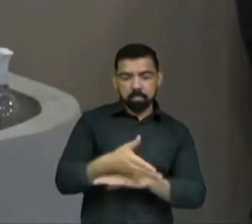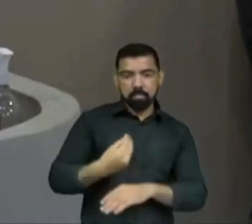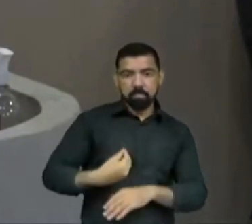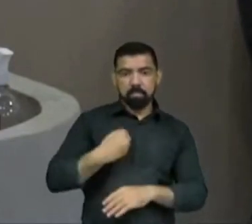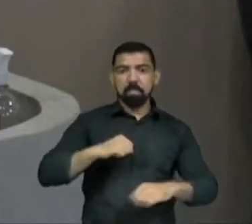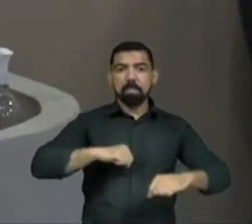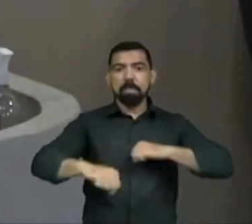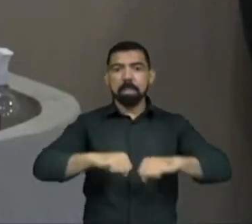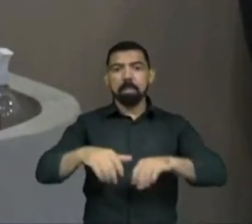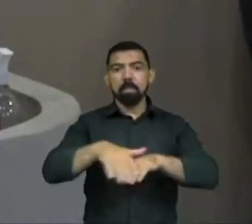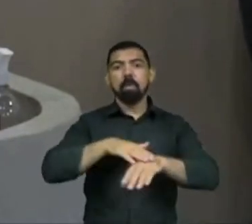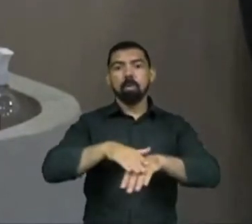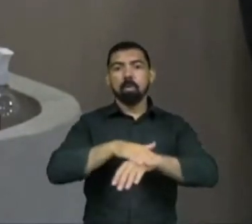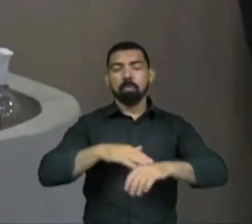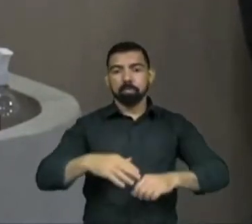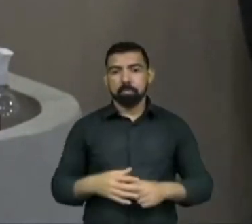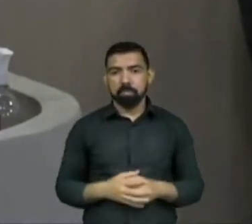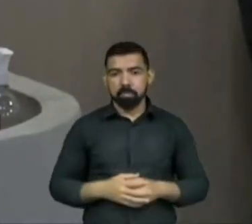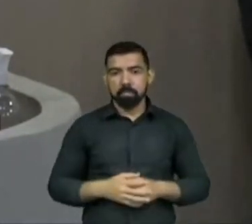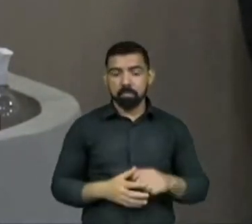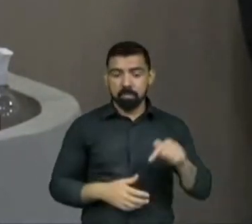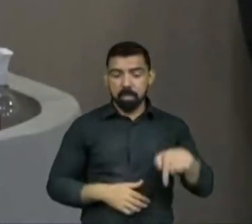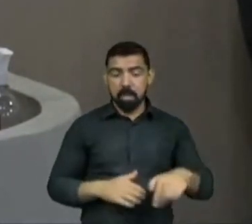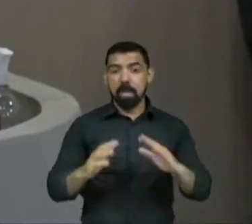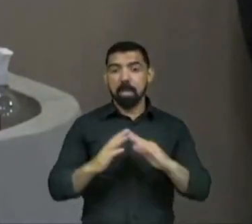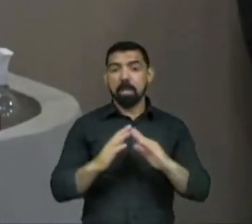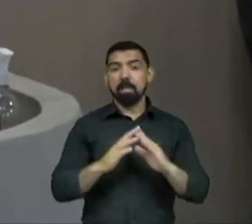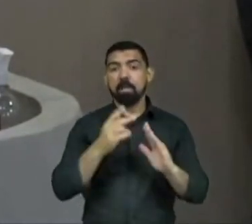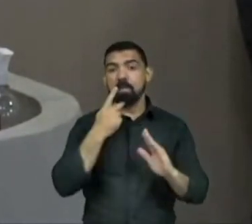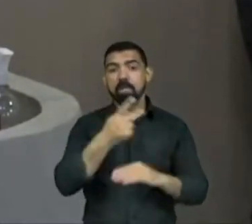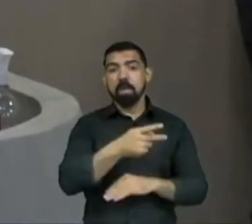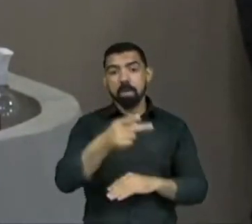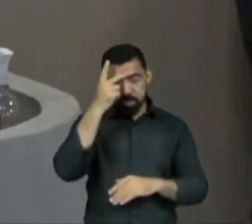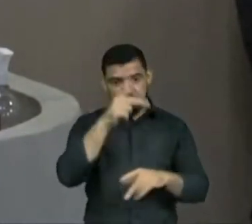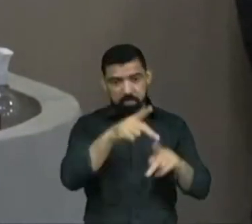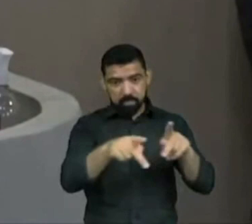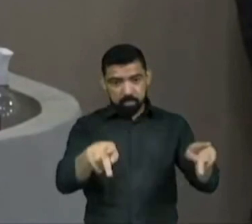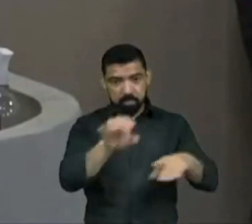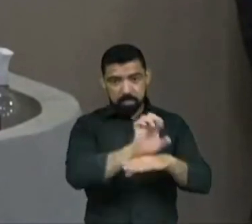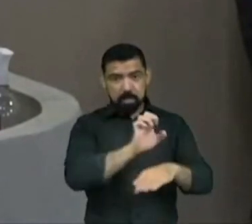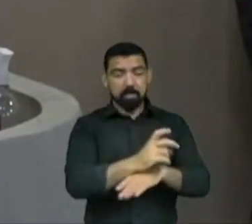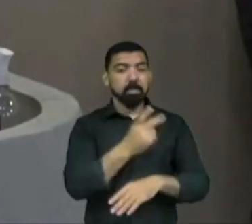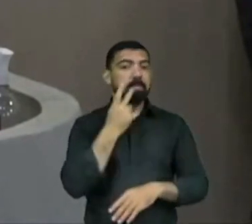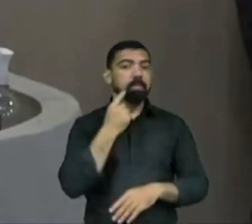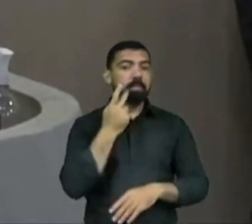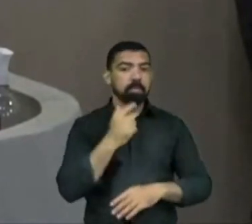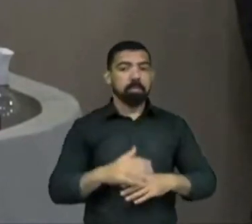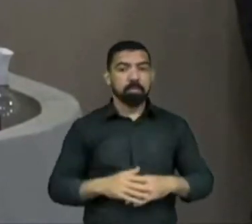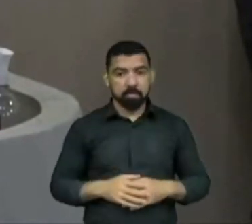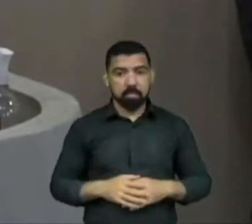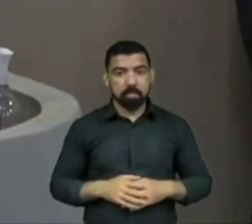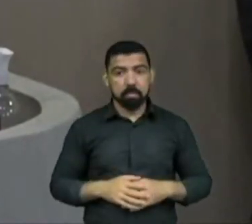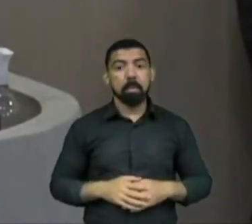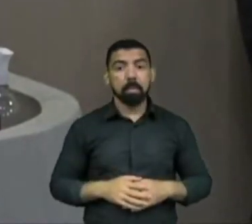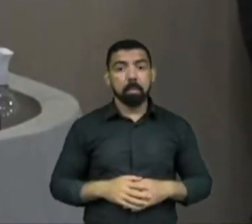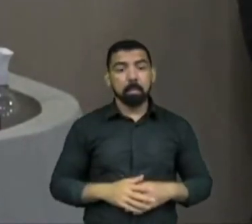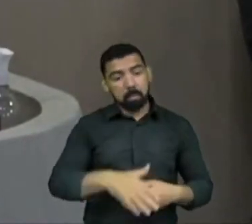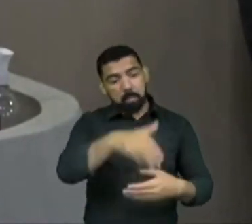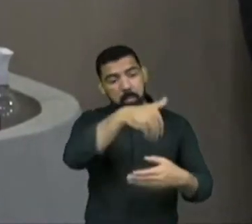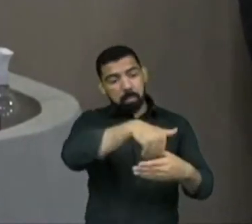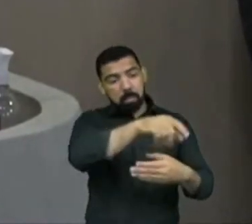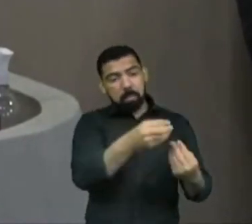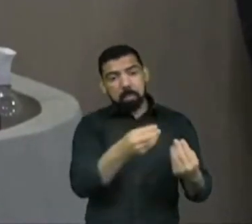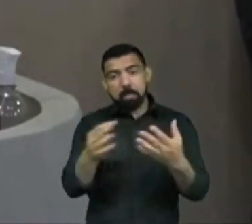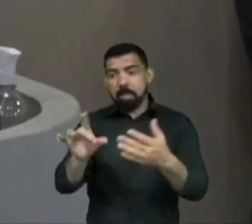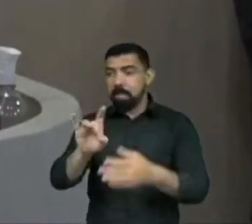debate. Essa casa está dizendo para o povo cearense que os eleitores deram carta branca para cada